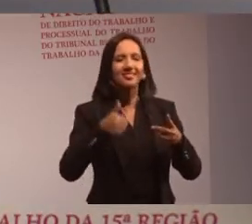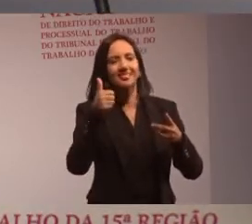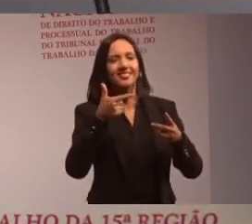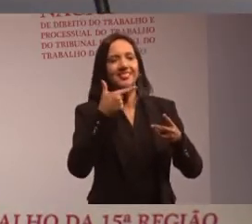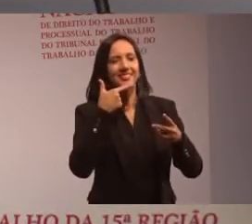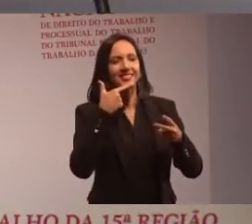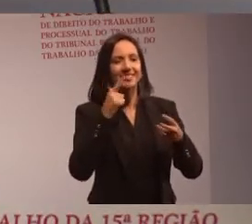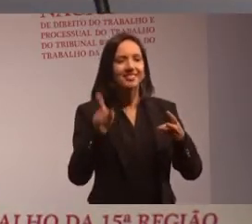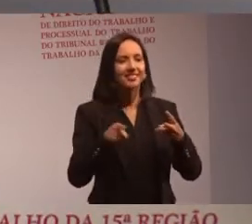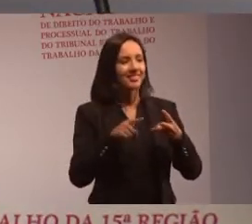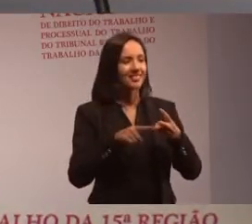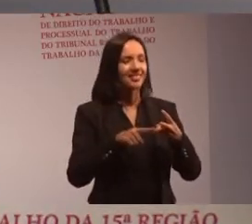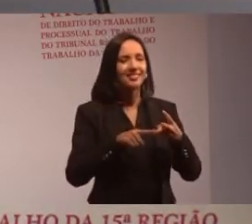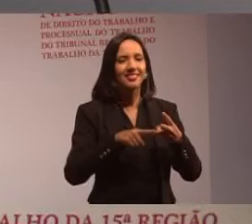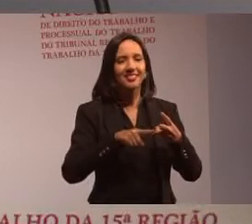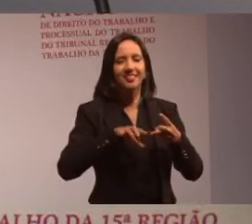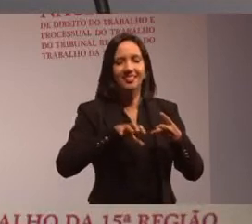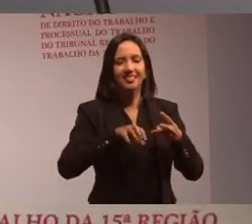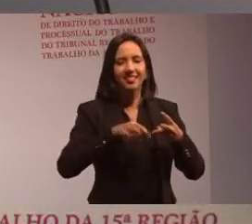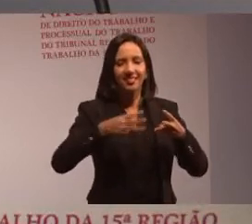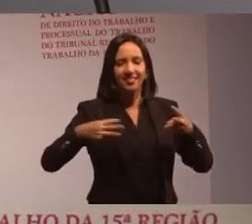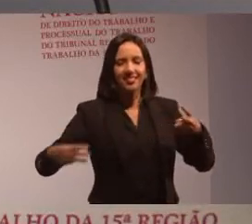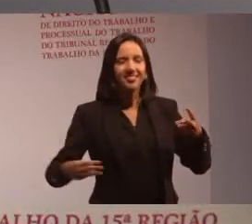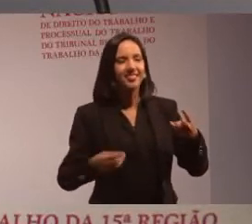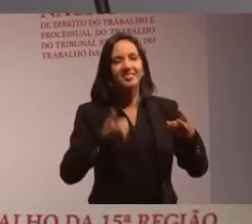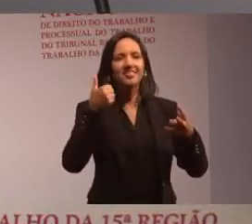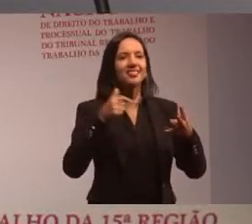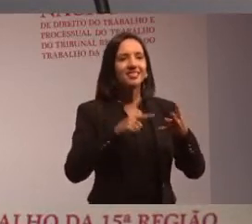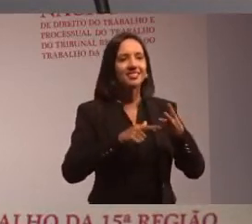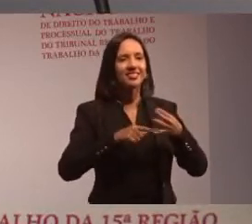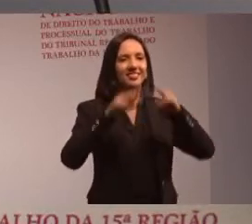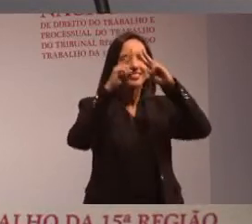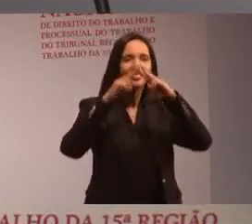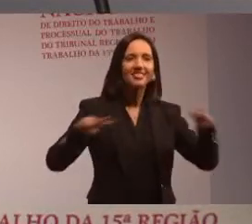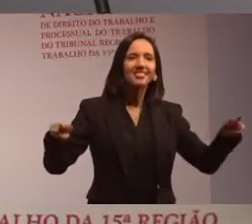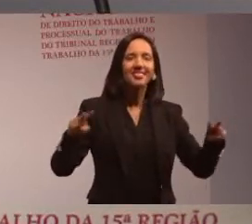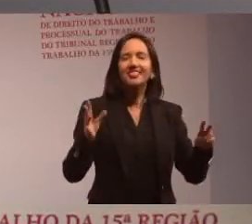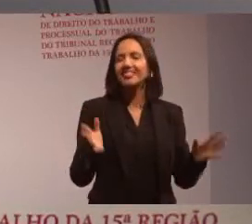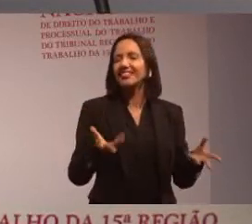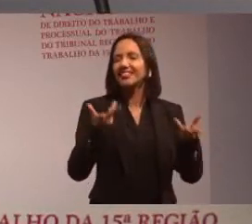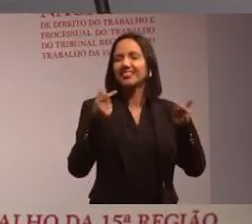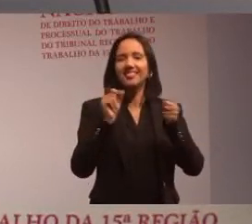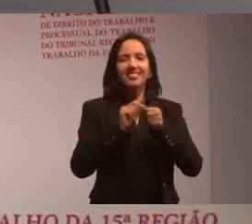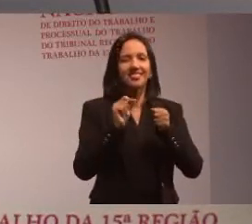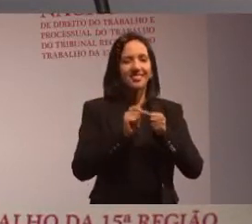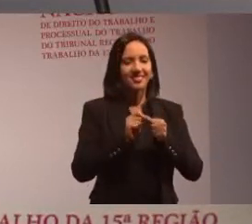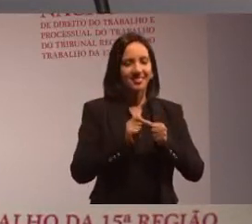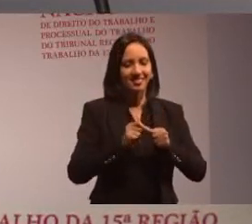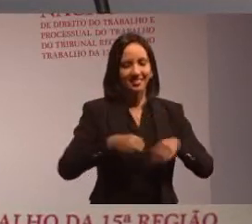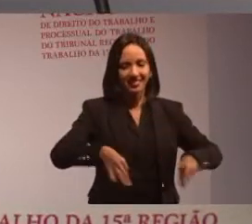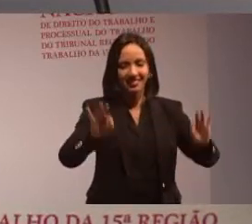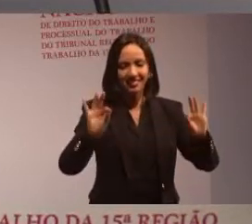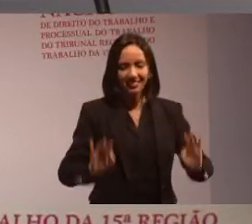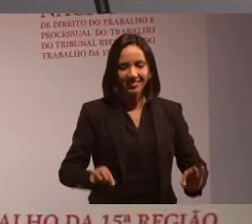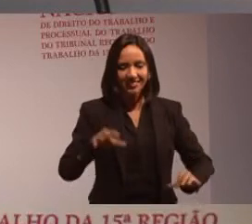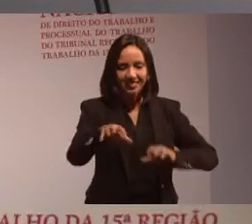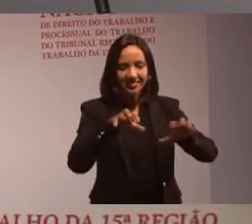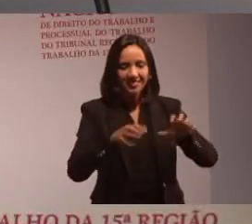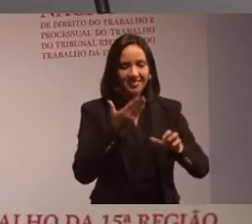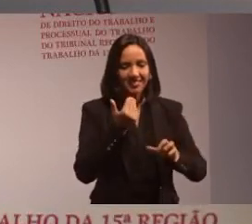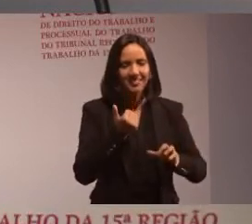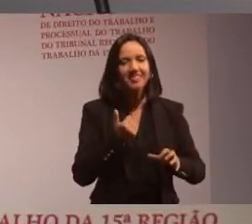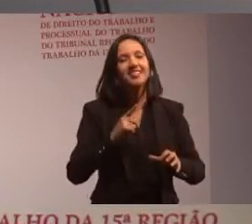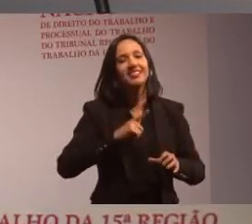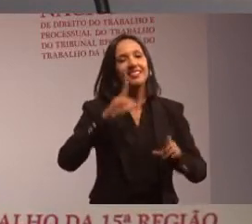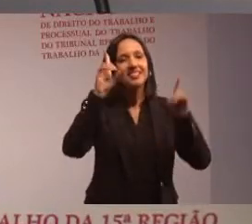as melhores baguetes, essa Torre Eiffel maravilhosa para fazer um piquenique. Não bastasse isso, eles ainda têm o direito de